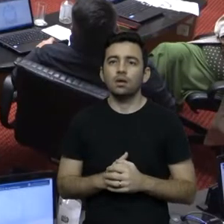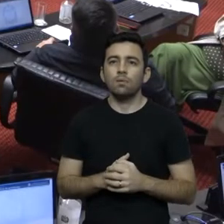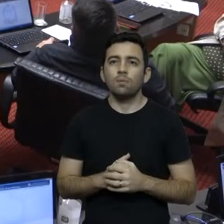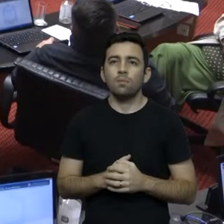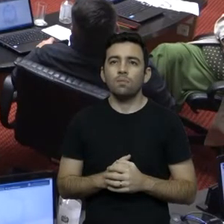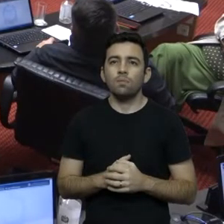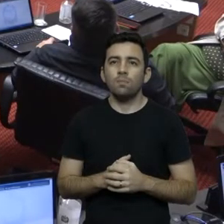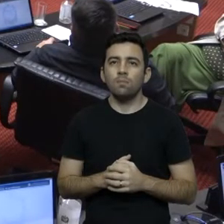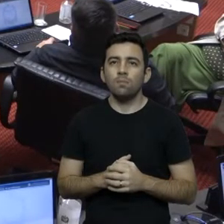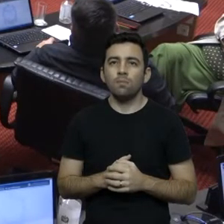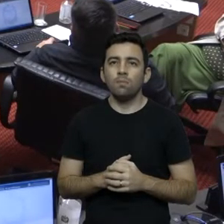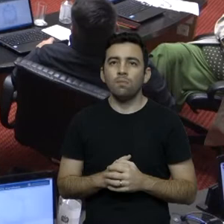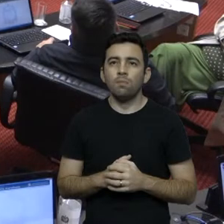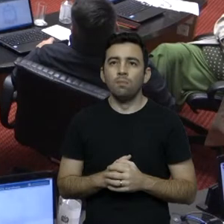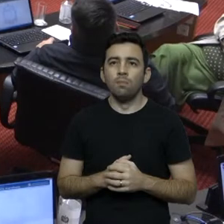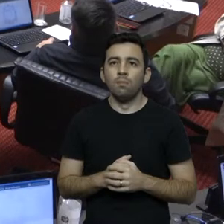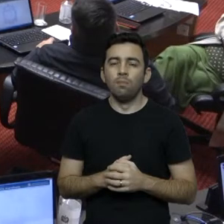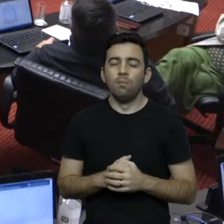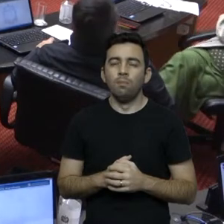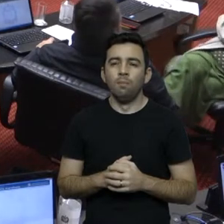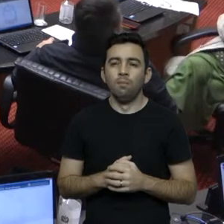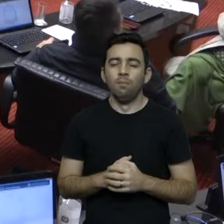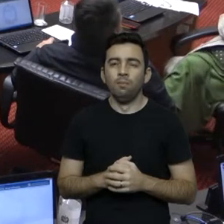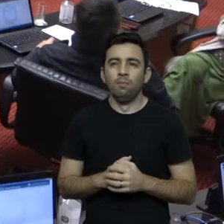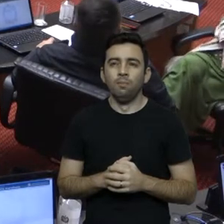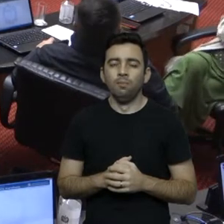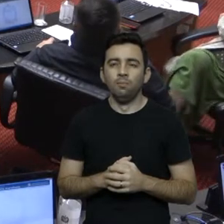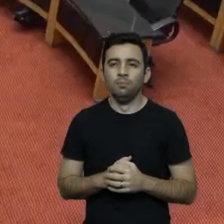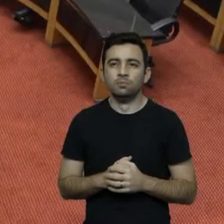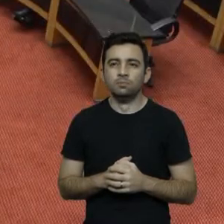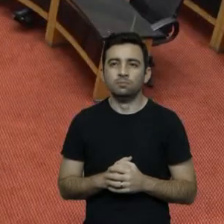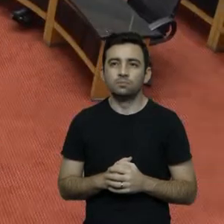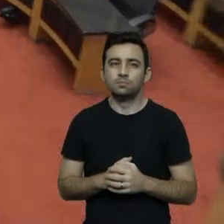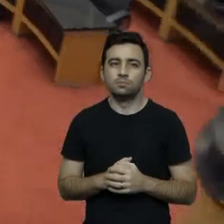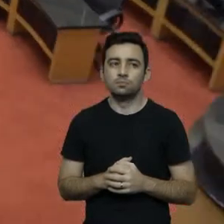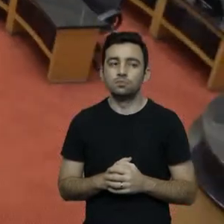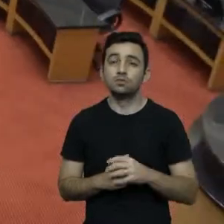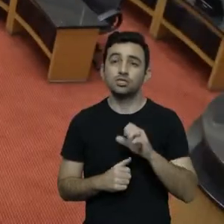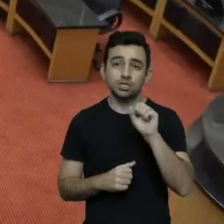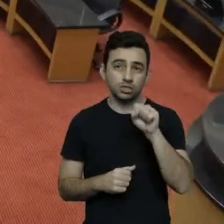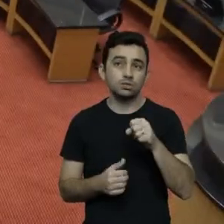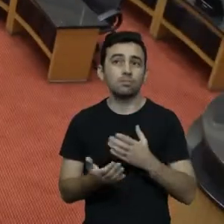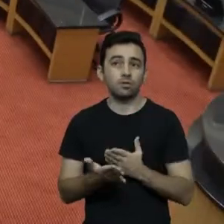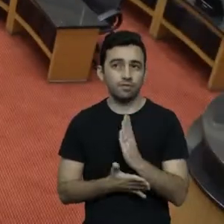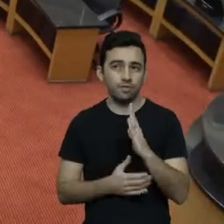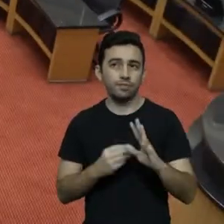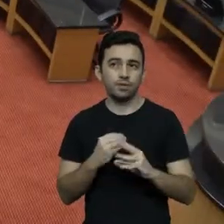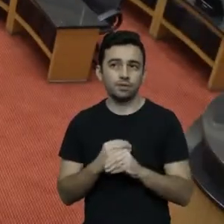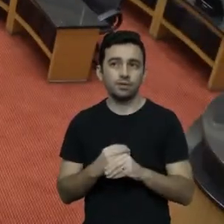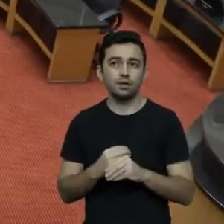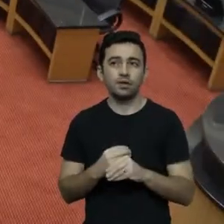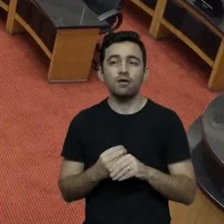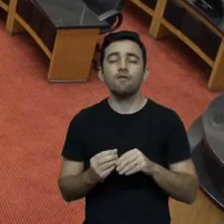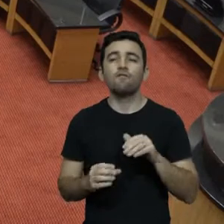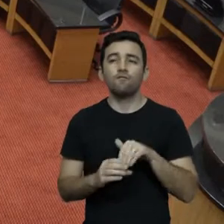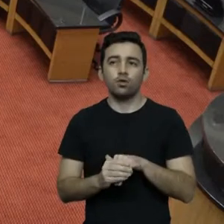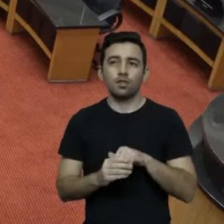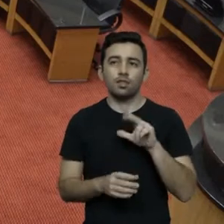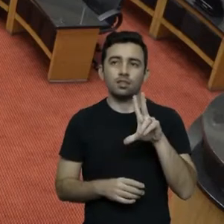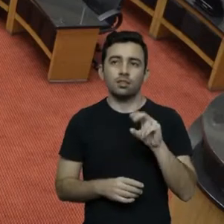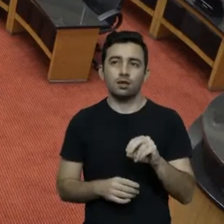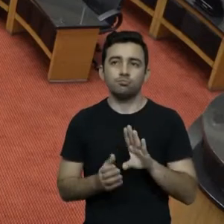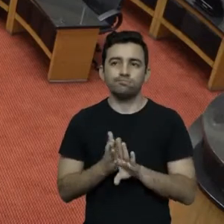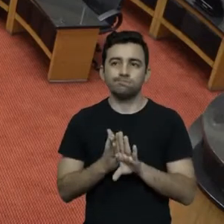voltar E mais uma vez quem vota sim a prova a emenda quem vota não